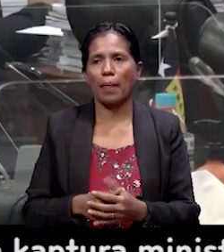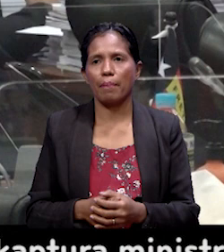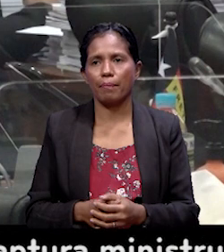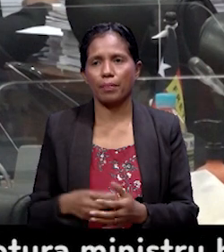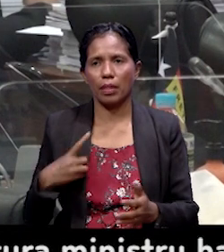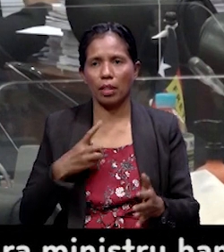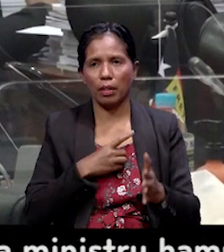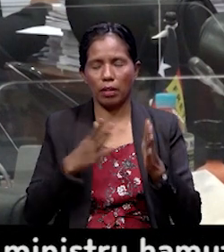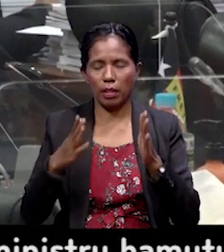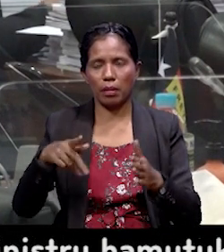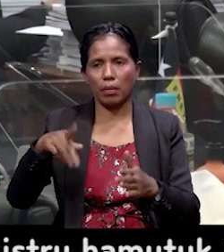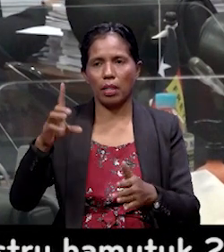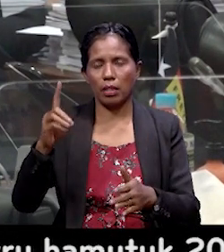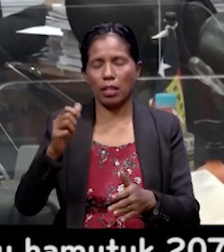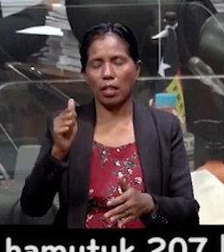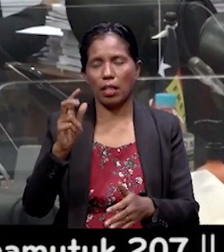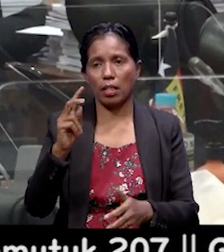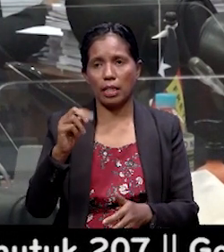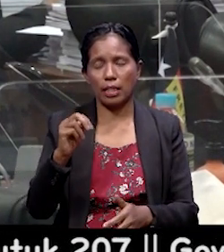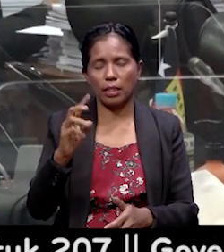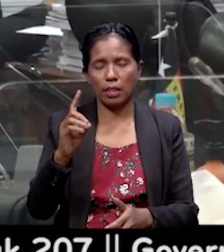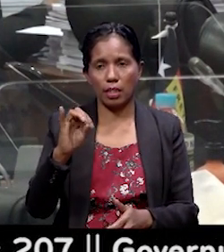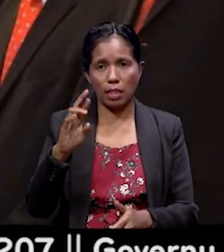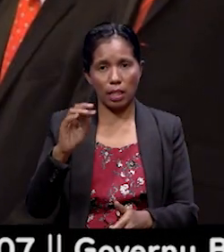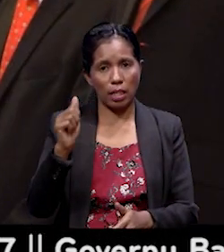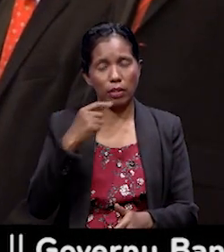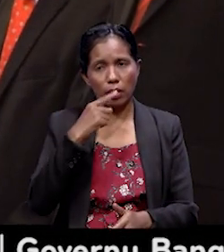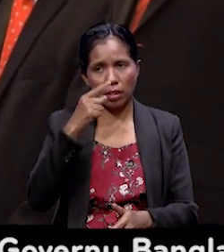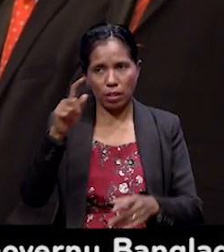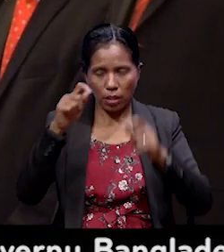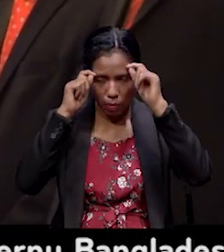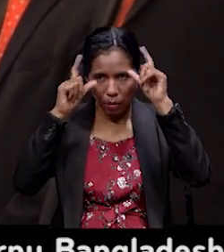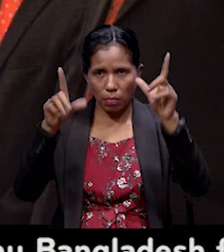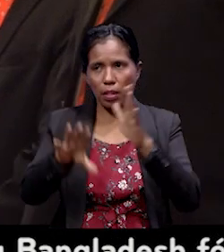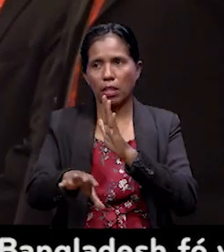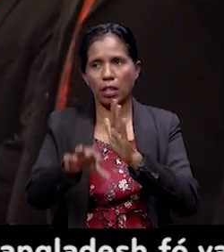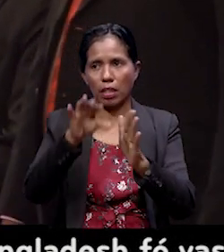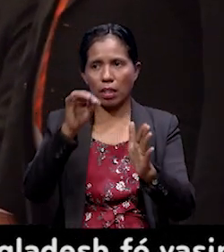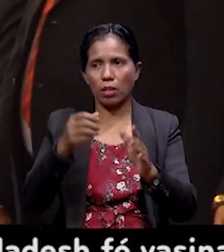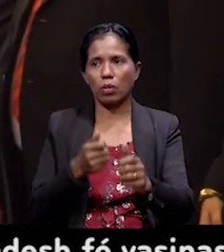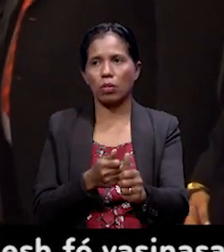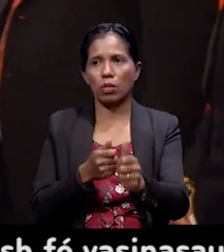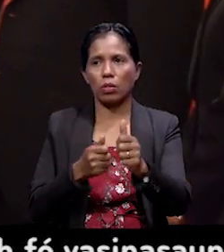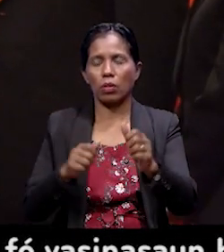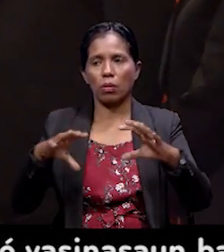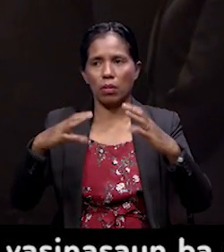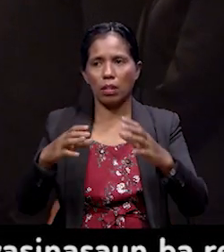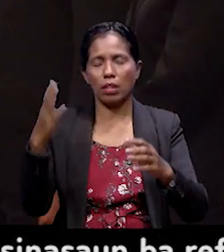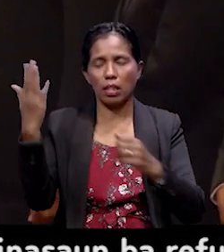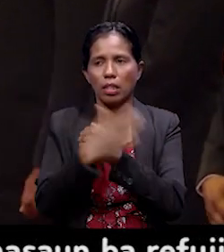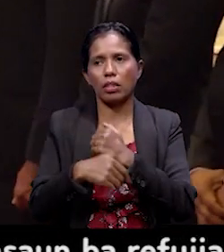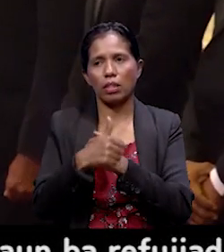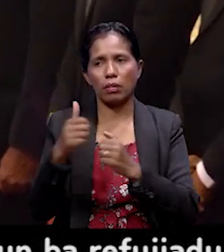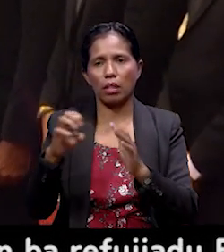PD Adriano do Nascimento Mosh reforça Timoruang nebe retan medalha banhira tuir competição e Raeliur, Estado